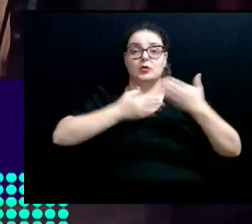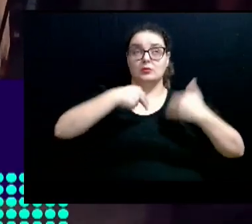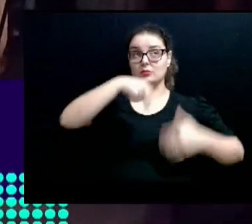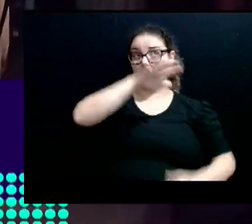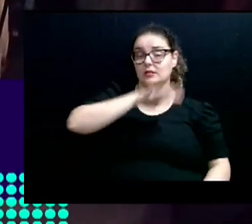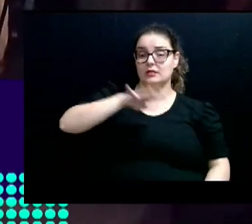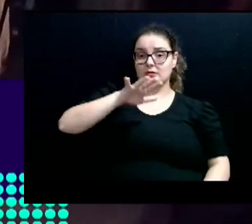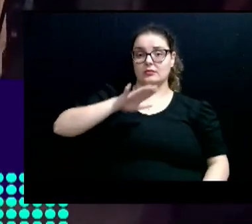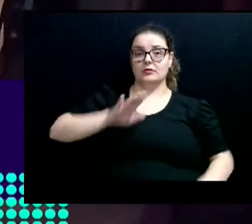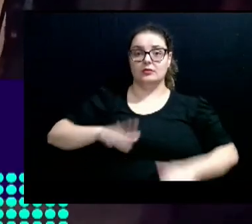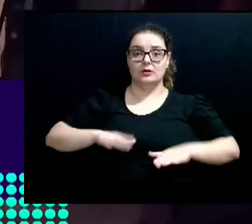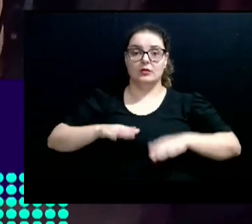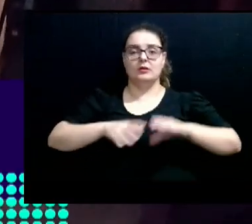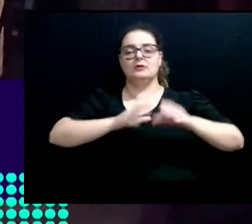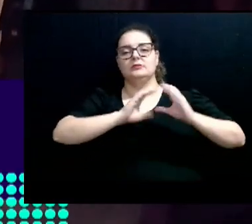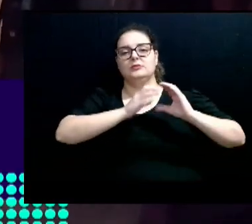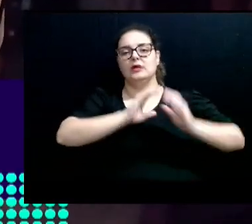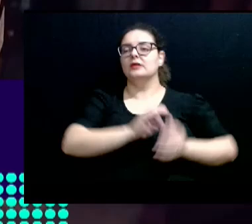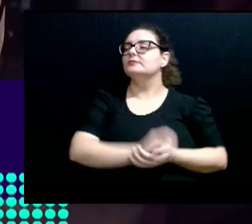coco.